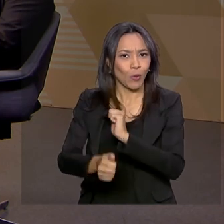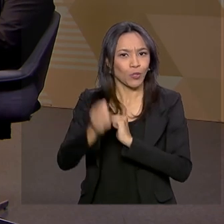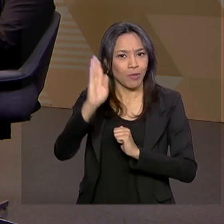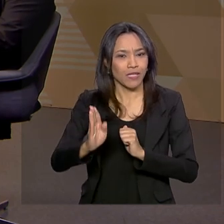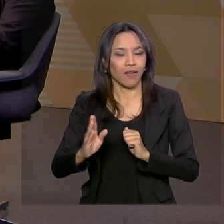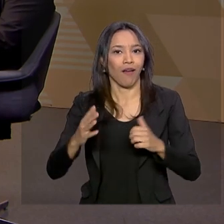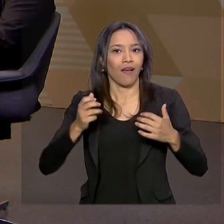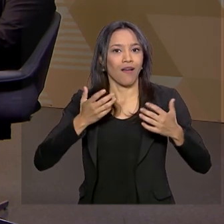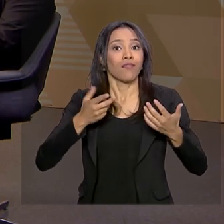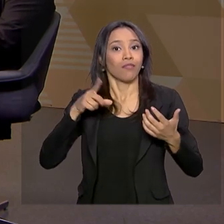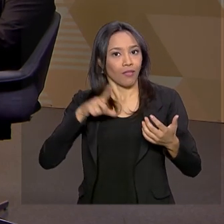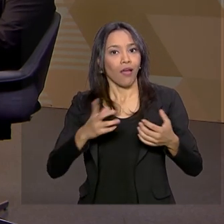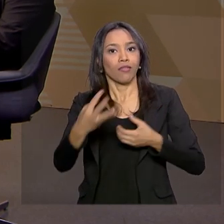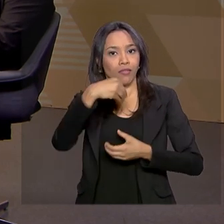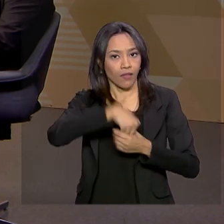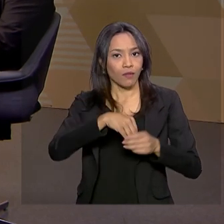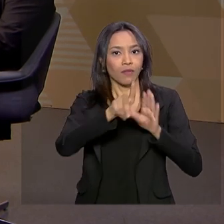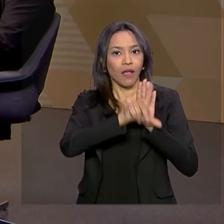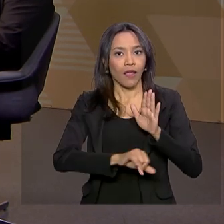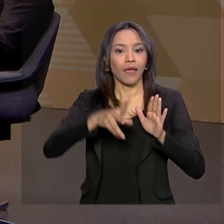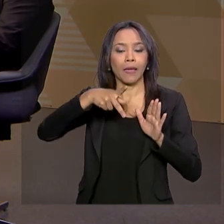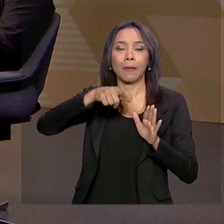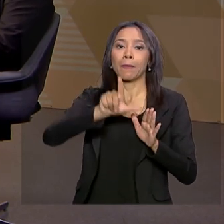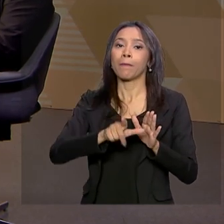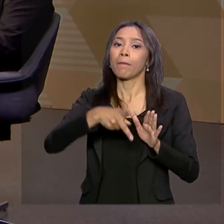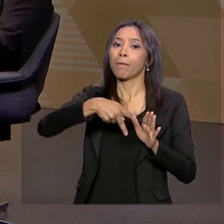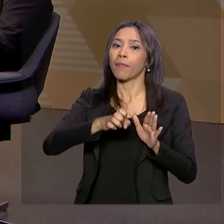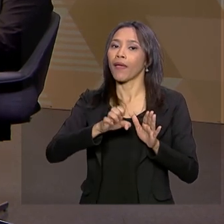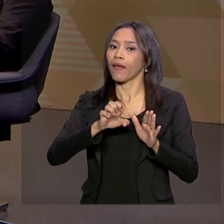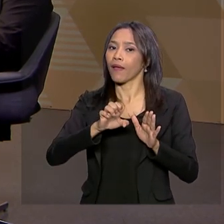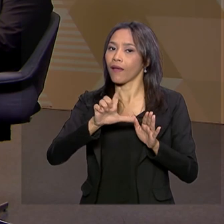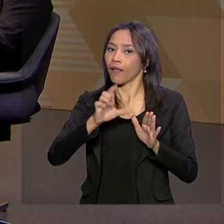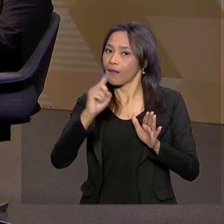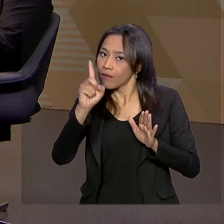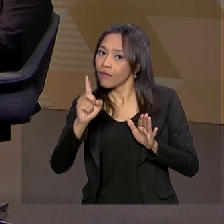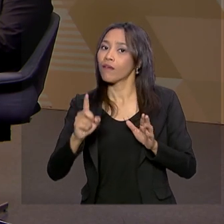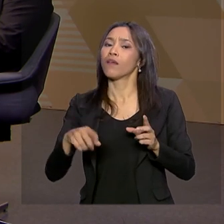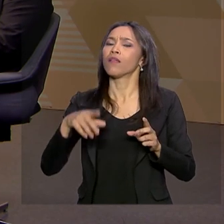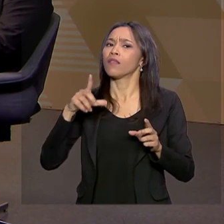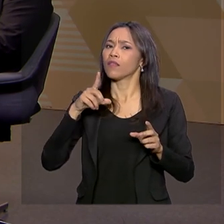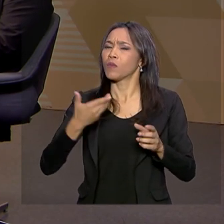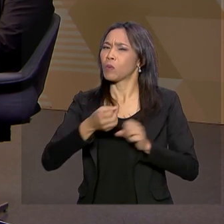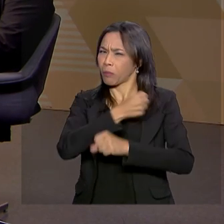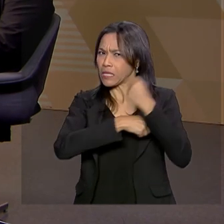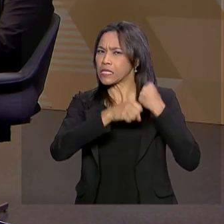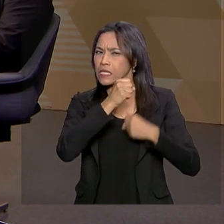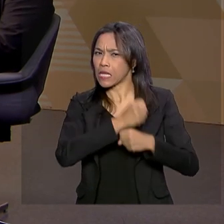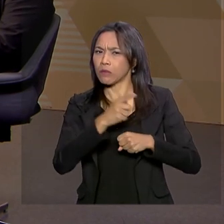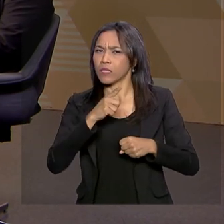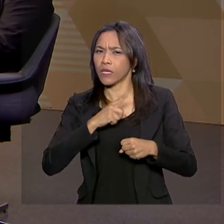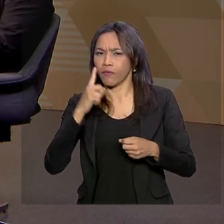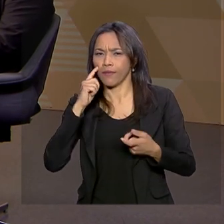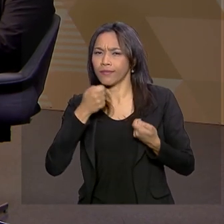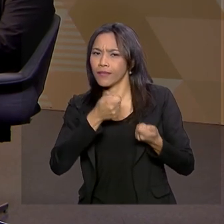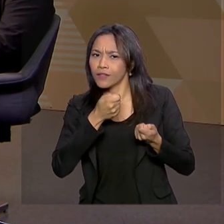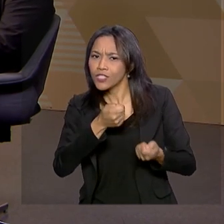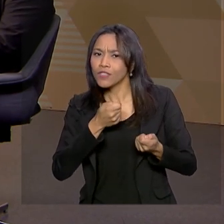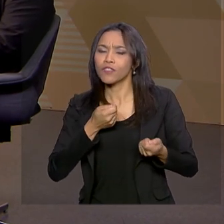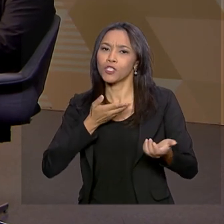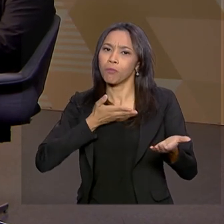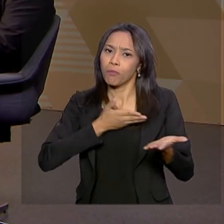está prevista na Lei Pelé, de 1998. O ano passado houve uma tentativa de aprovar o Plano